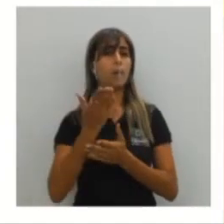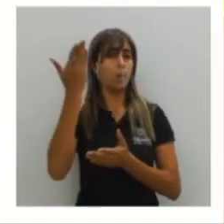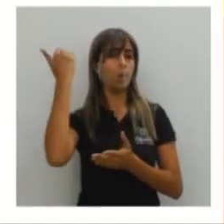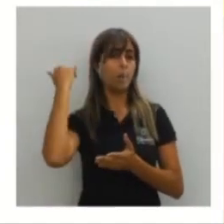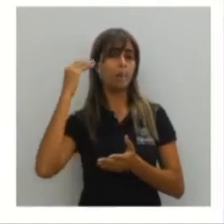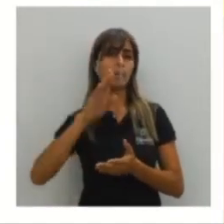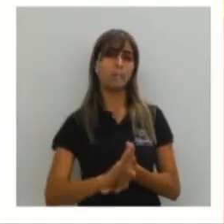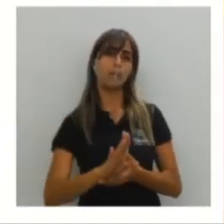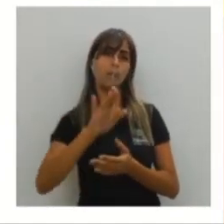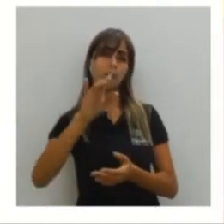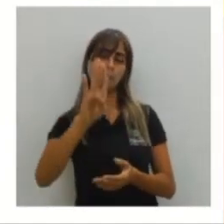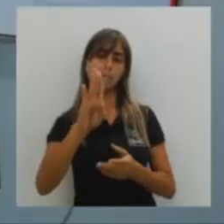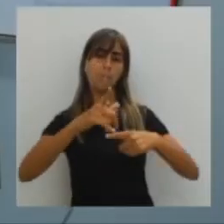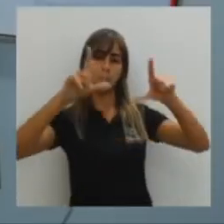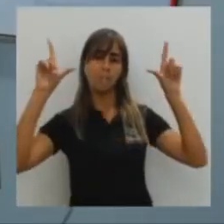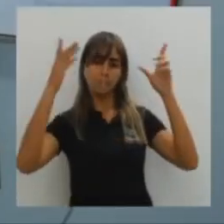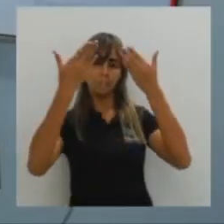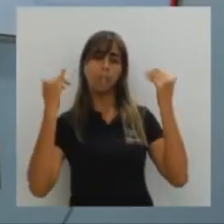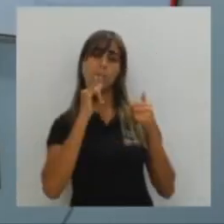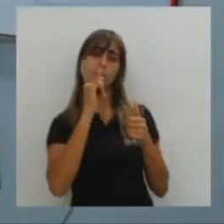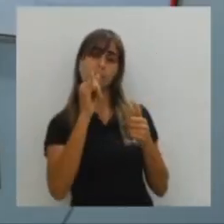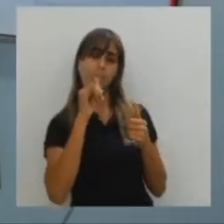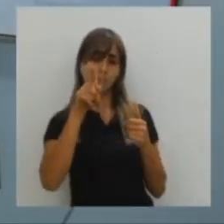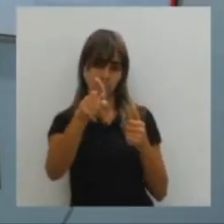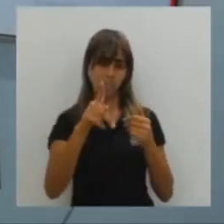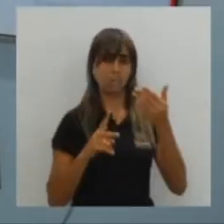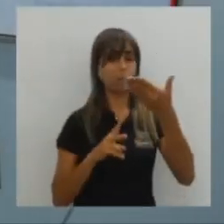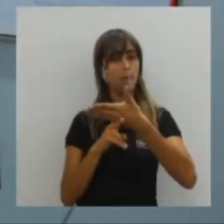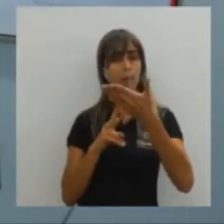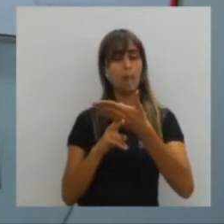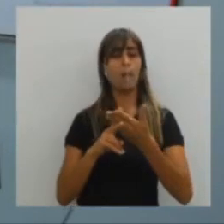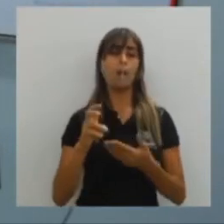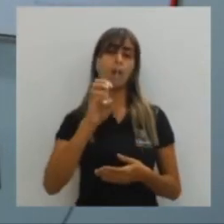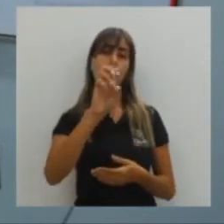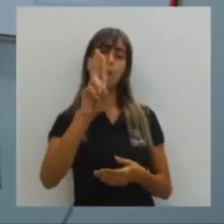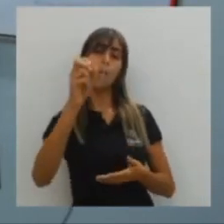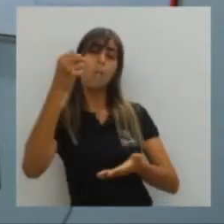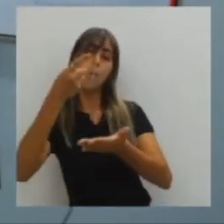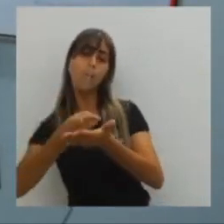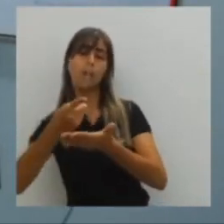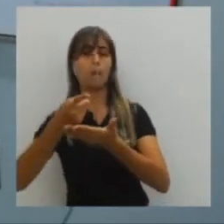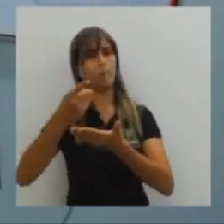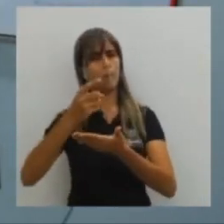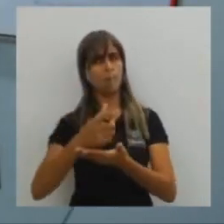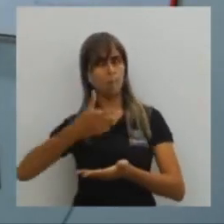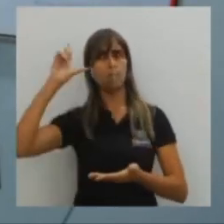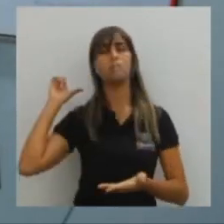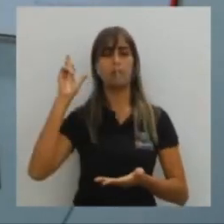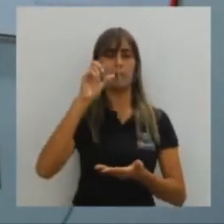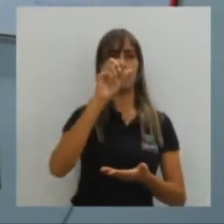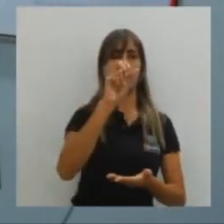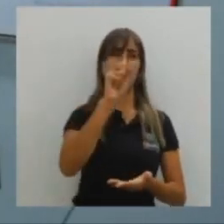bought. Então, corta a tela para mim para eu dar um exemplo para vocês com esse verbo. Eu quero dizer, eu comprei ontem. Seria